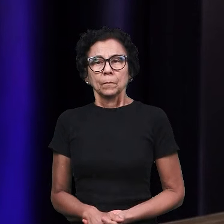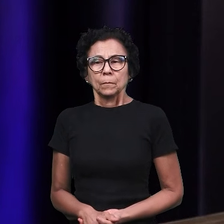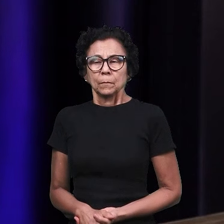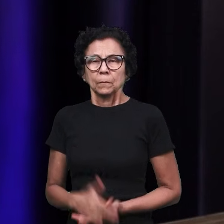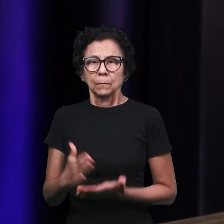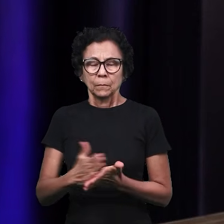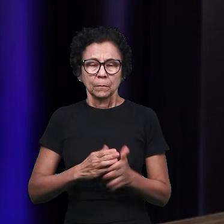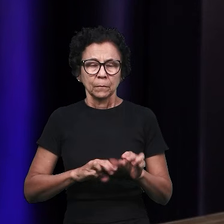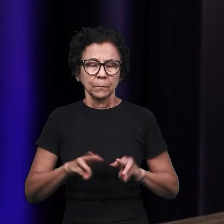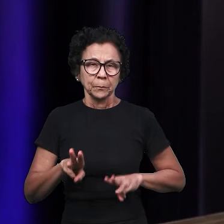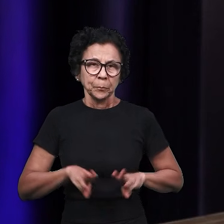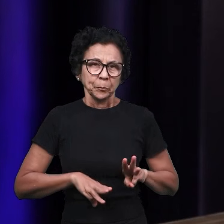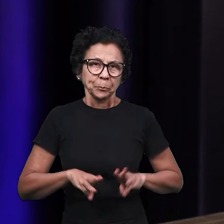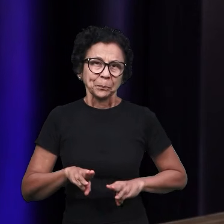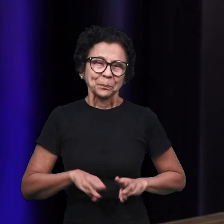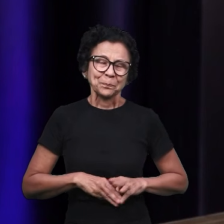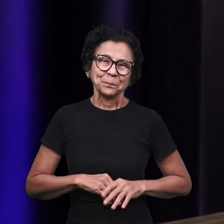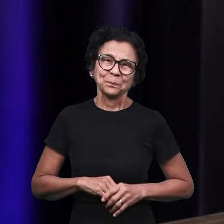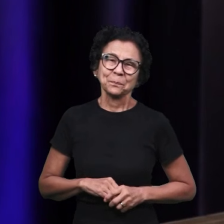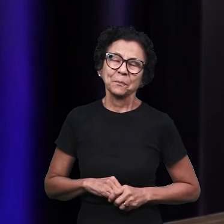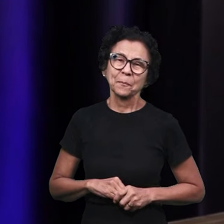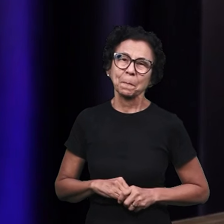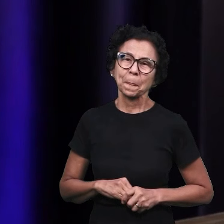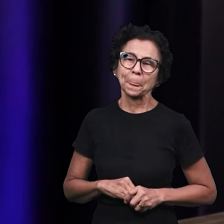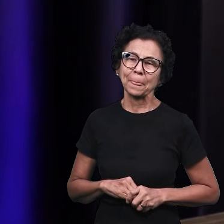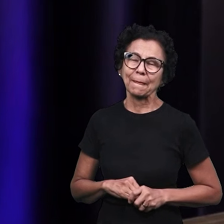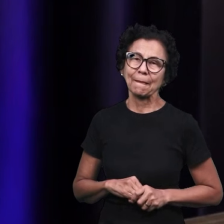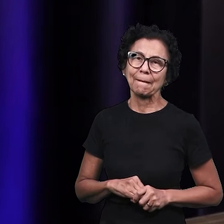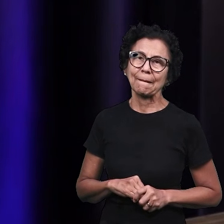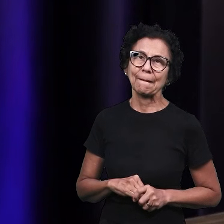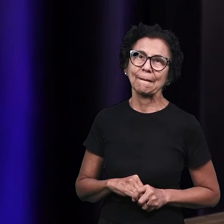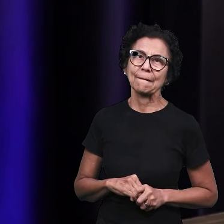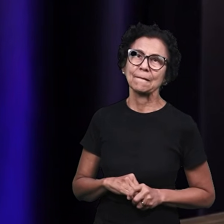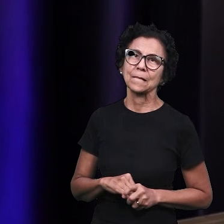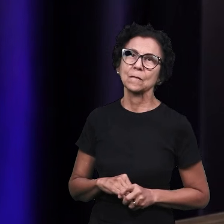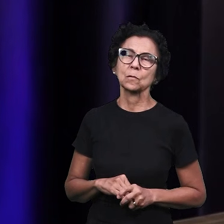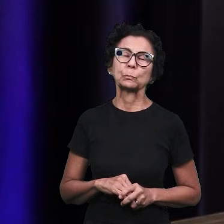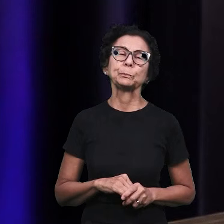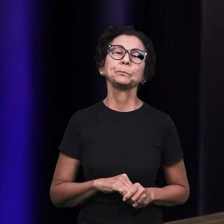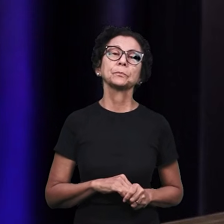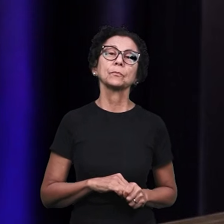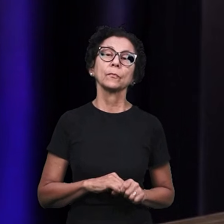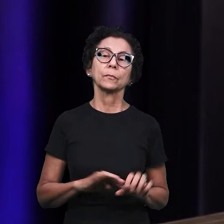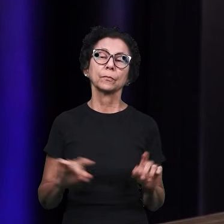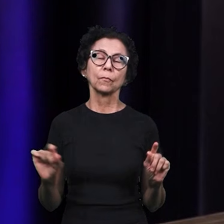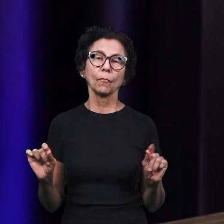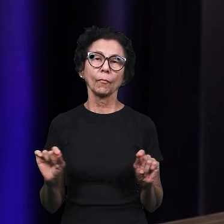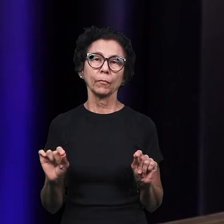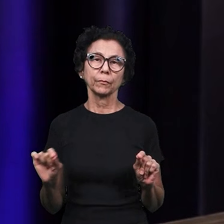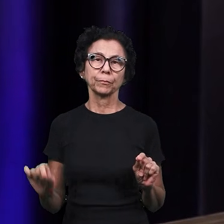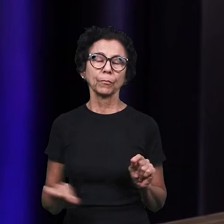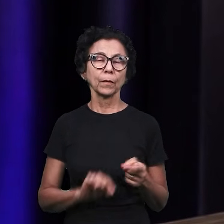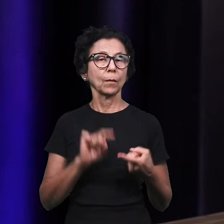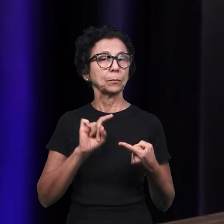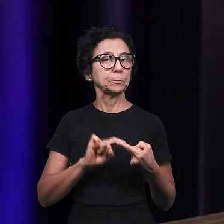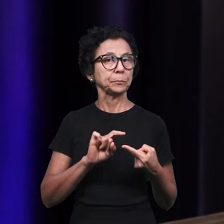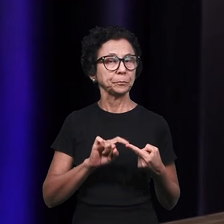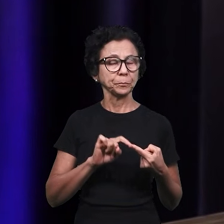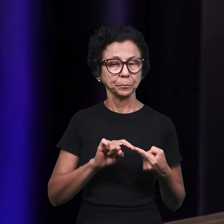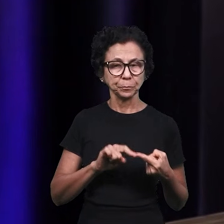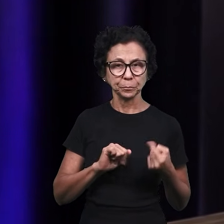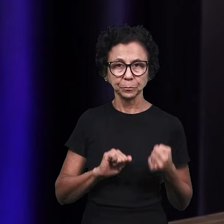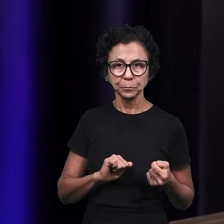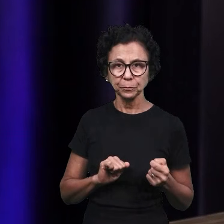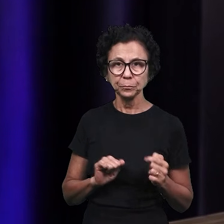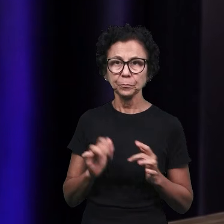a Bíblia diz que ali Marcos, quando ele vai citar, ele organiza muito bem essa narrativa, porque